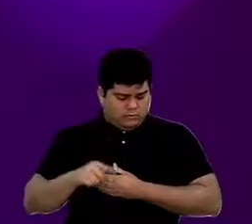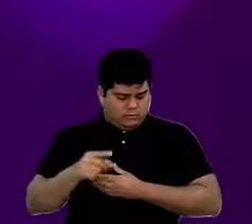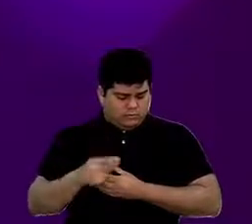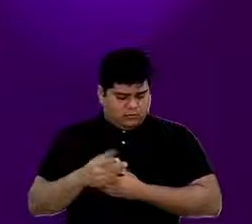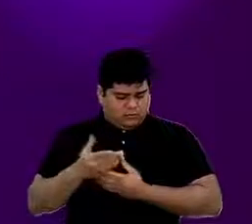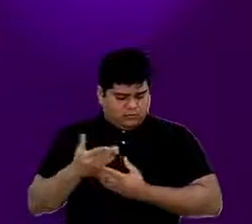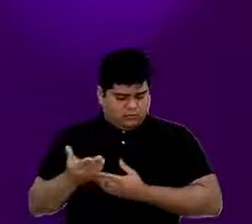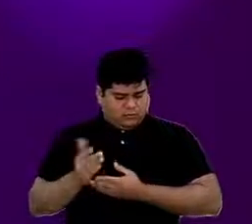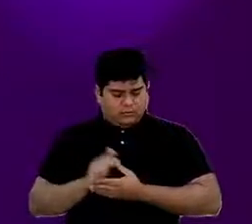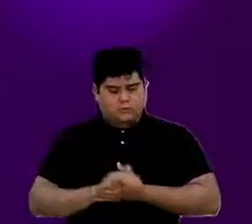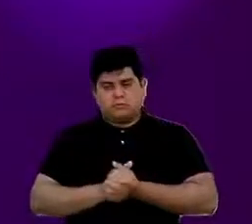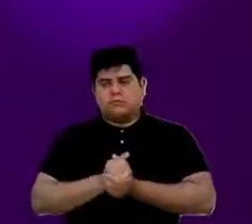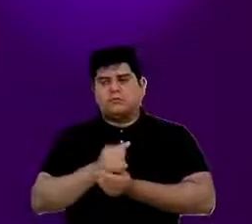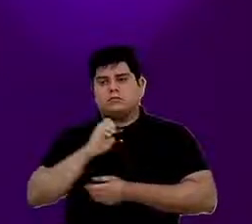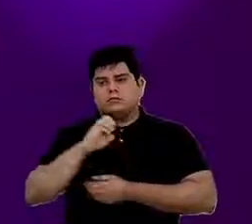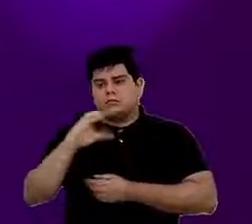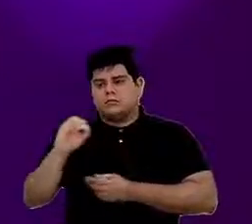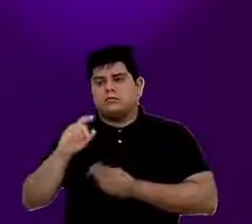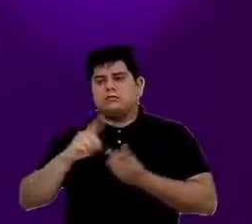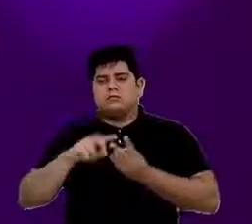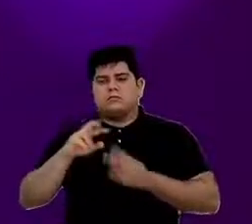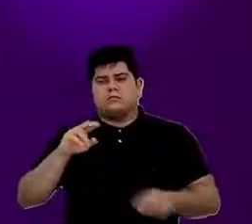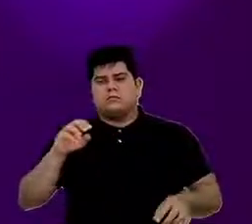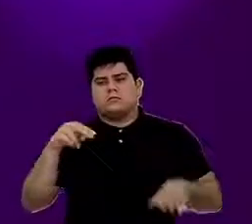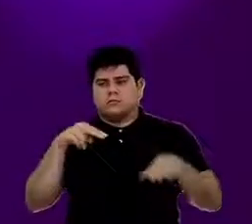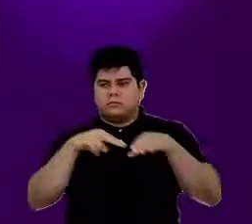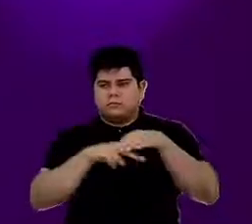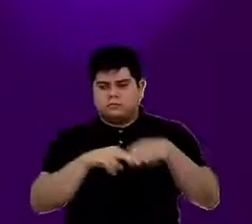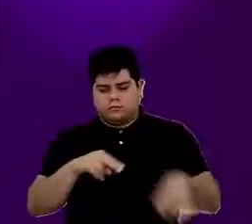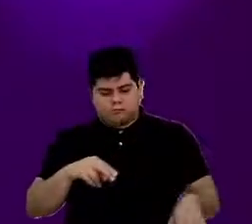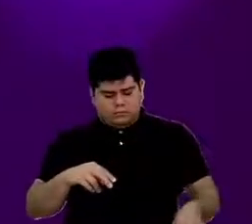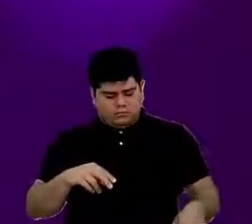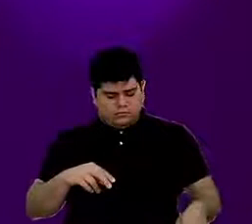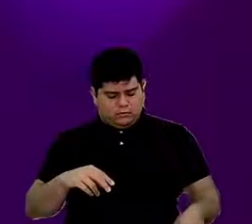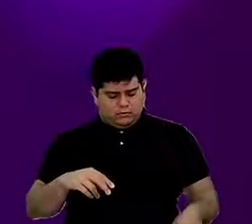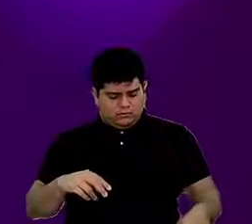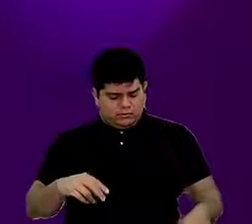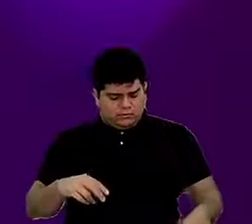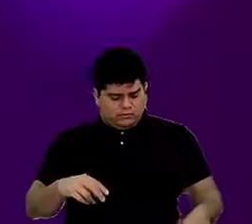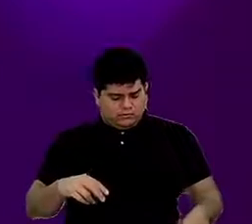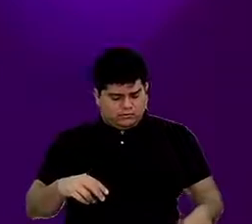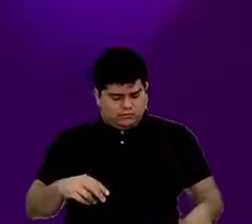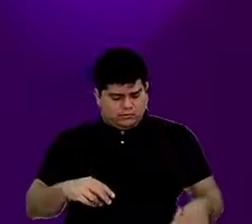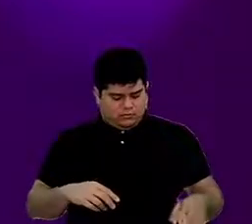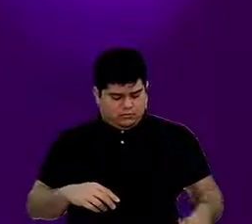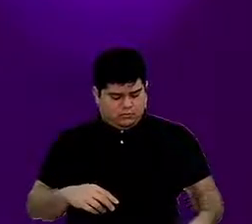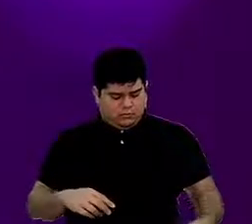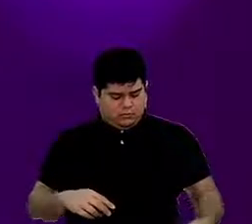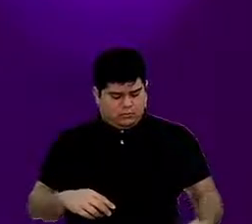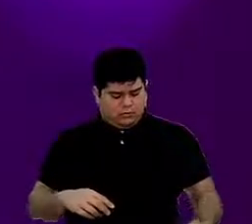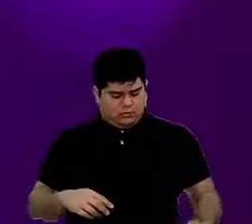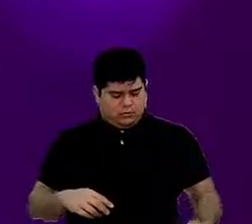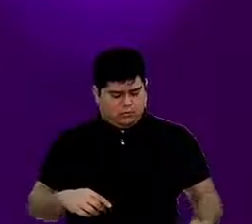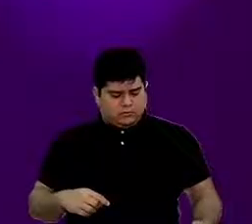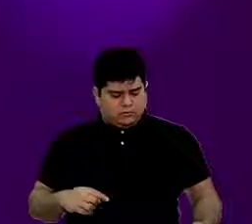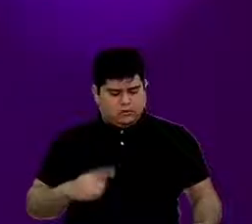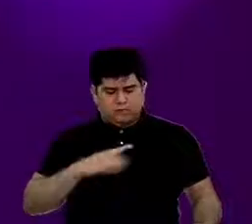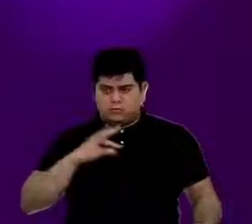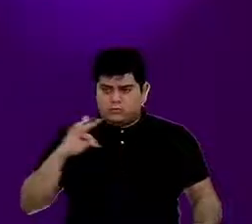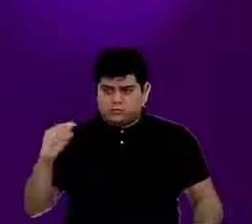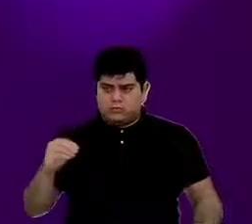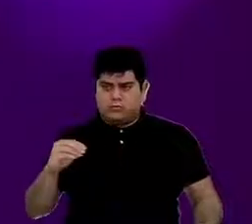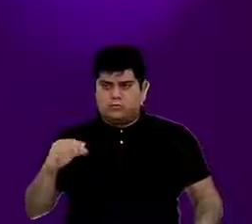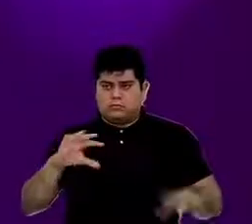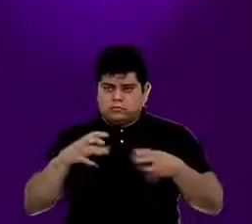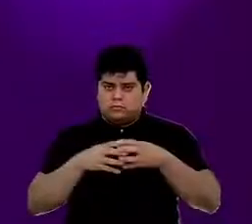imagem, de eco, tomo, ressonância, etc., hemodinâmica, cirurgia cardíaca, enfim, todos conectados à equipe de